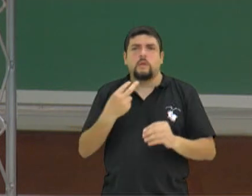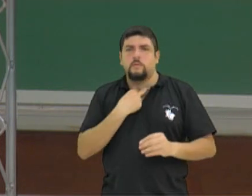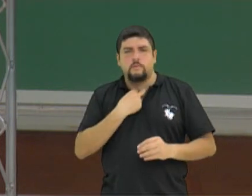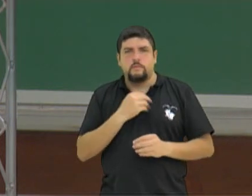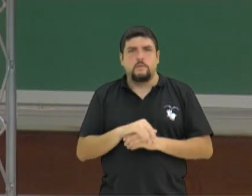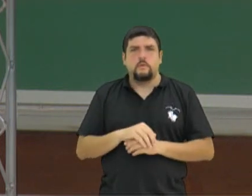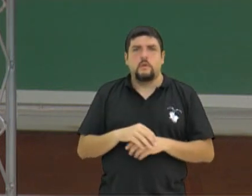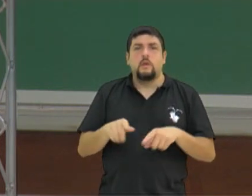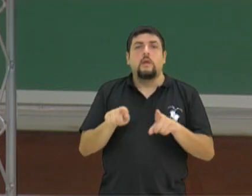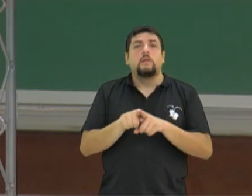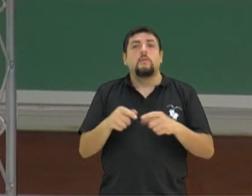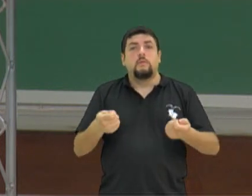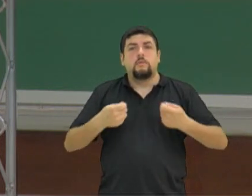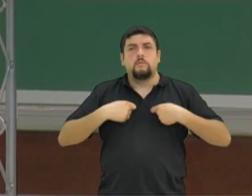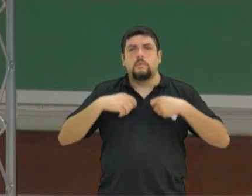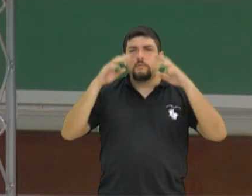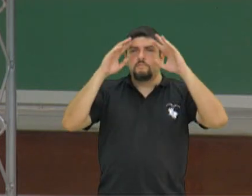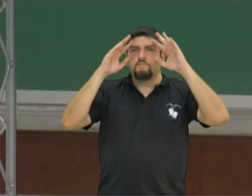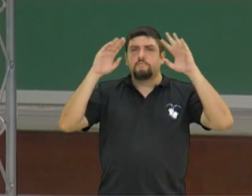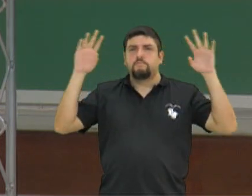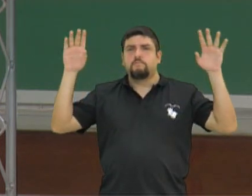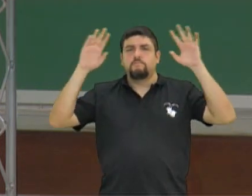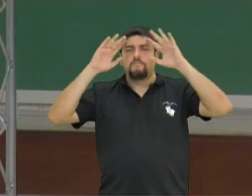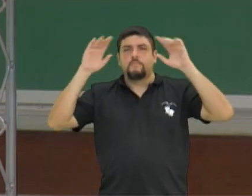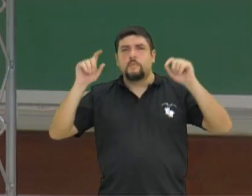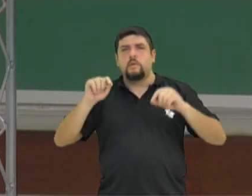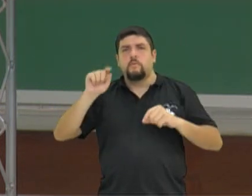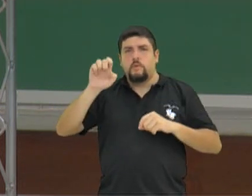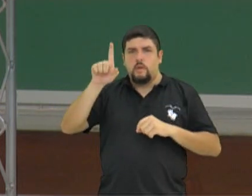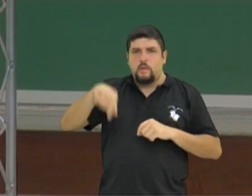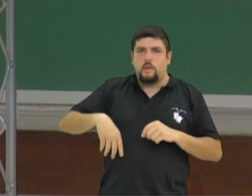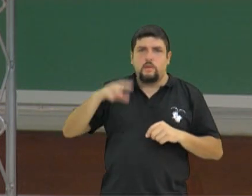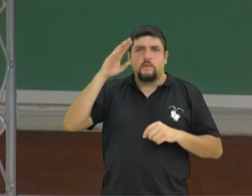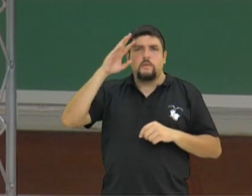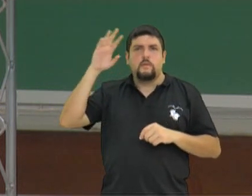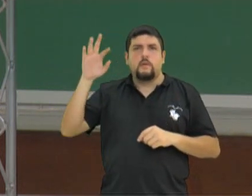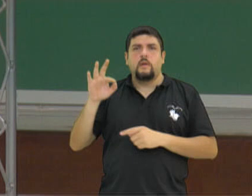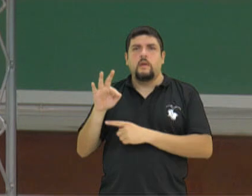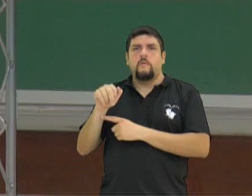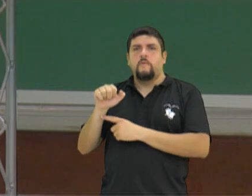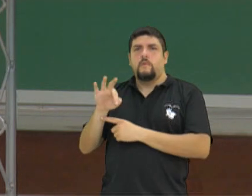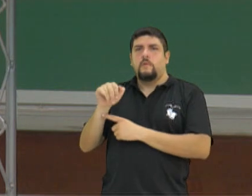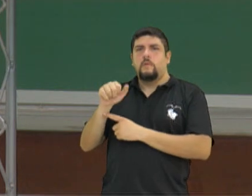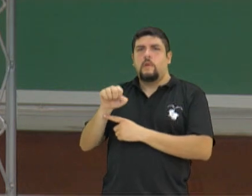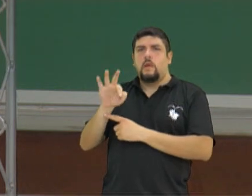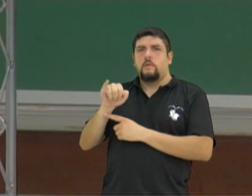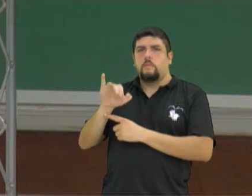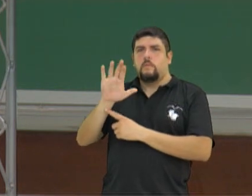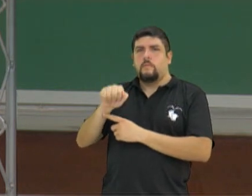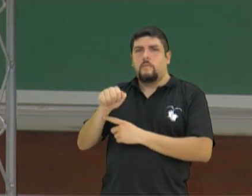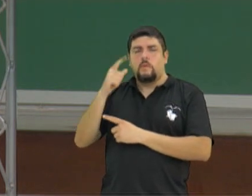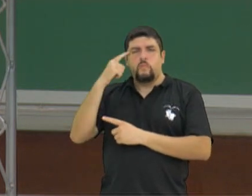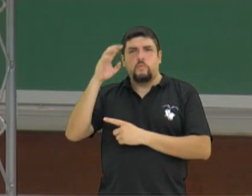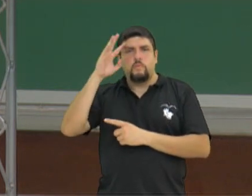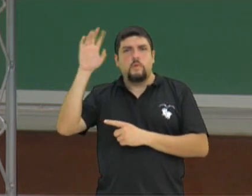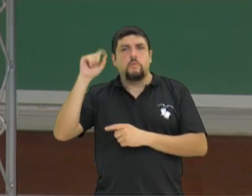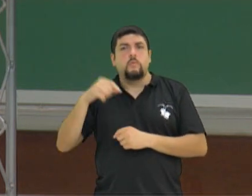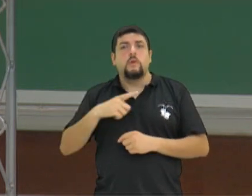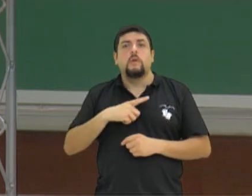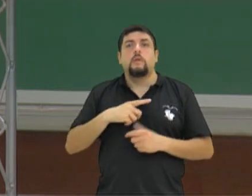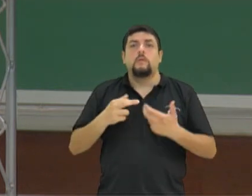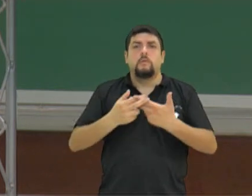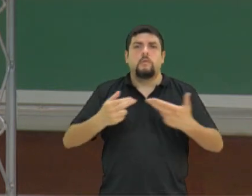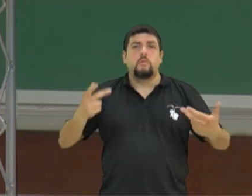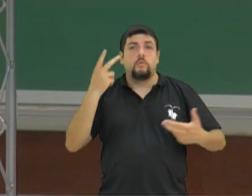o imaginário das pessoas. Aí na narrativa fantástica você pode ter elementos sobrenaturais,